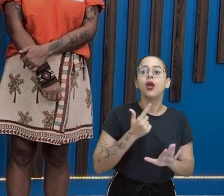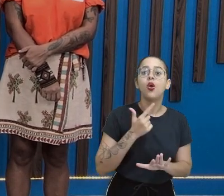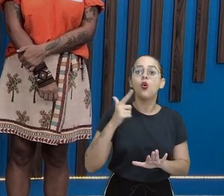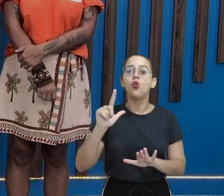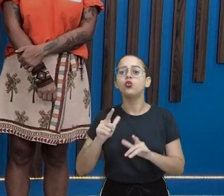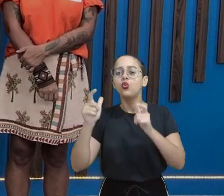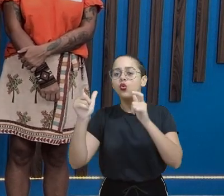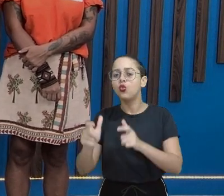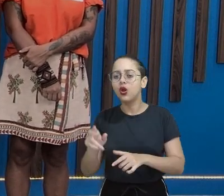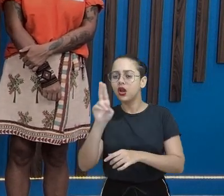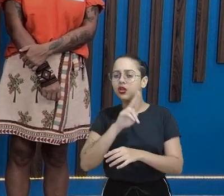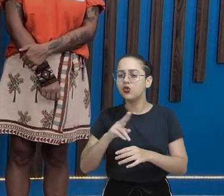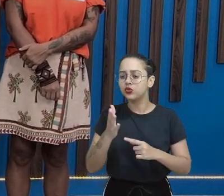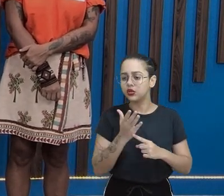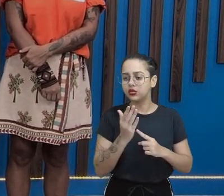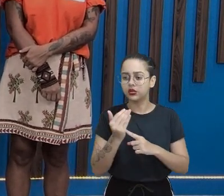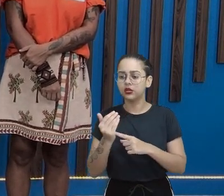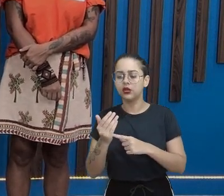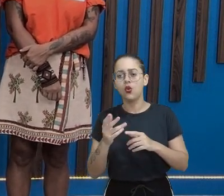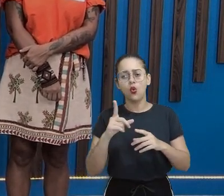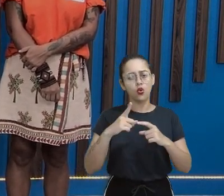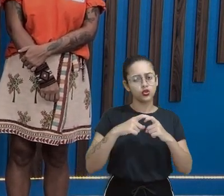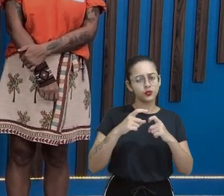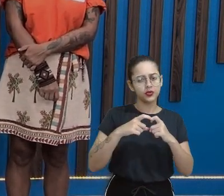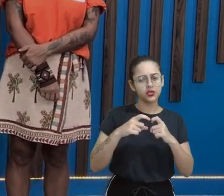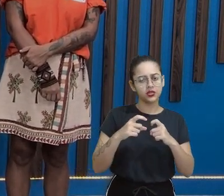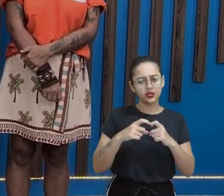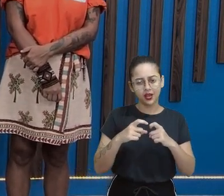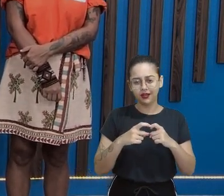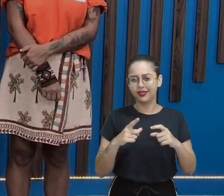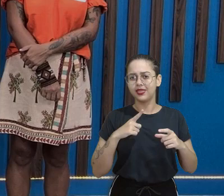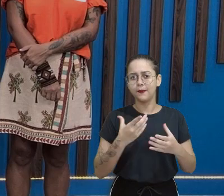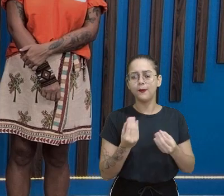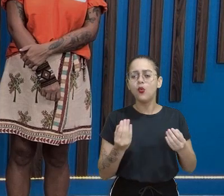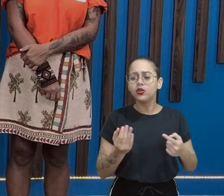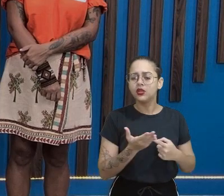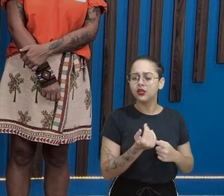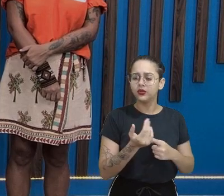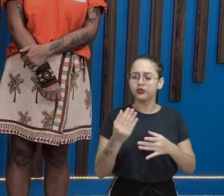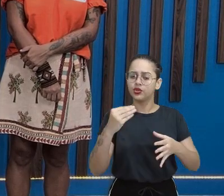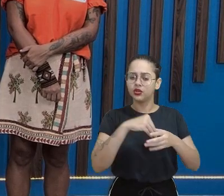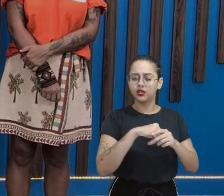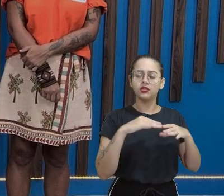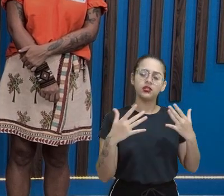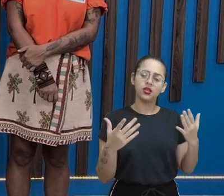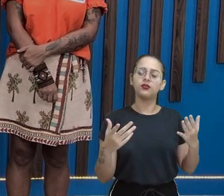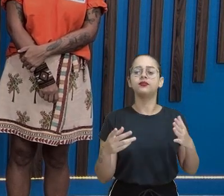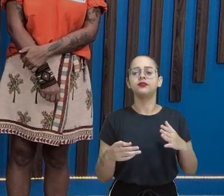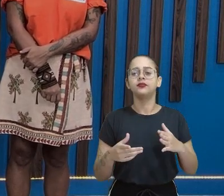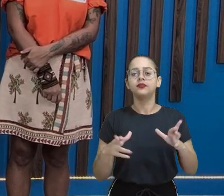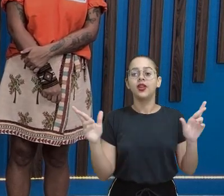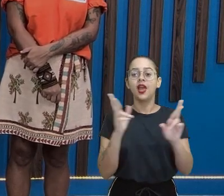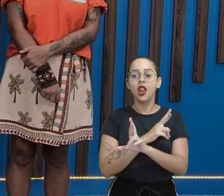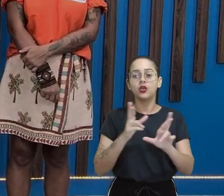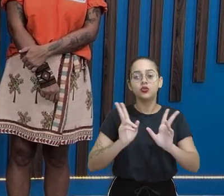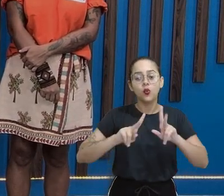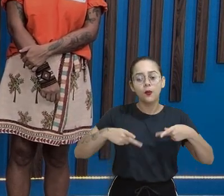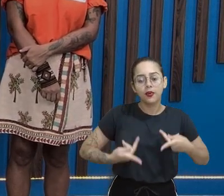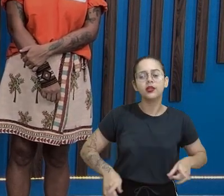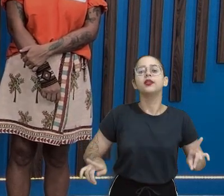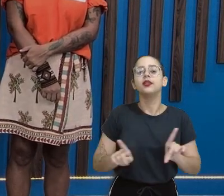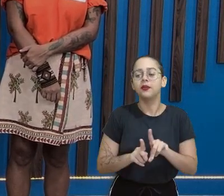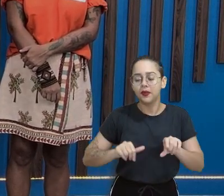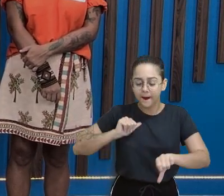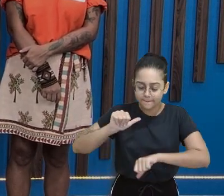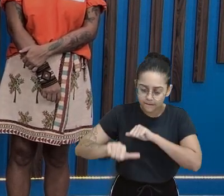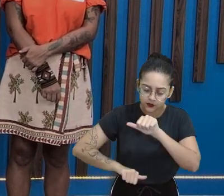mais tecnologia, por exemplo, um hospital hoje em dia, ultra tecnológico, sabe? Então, as próprias relações humanas, né, estão mudando com as